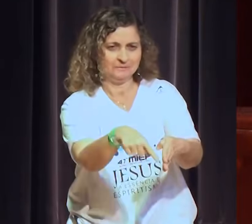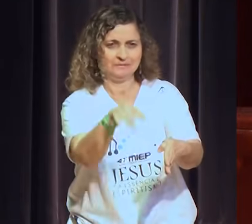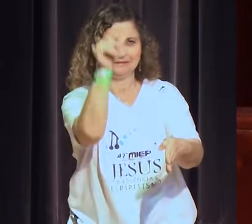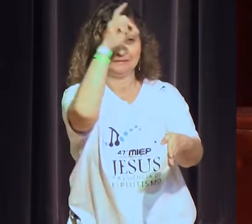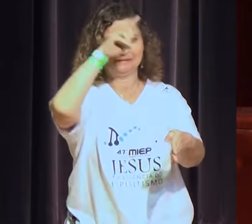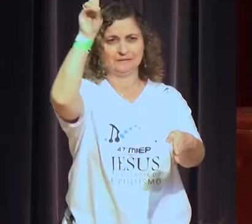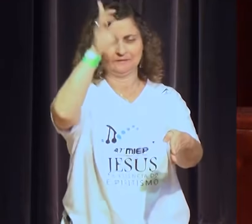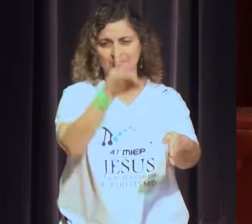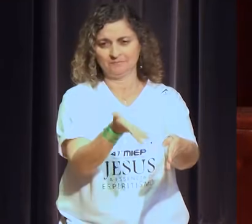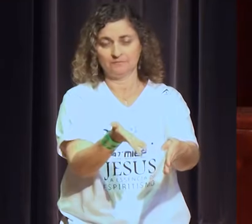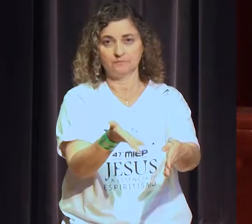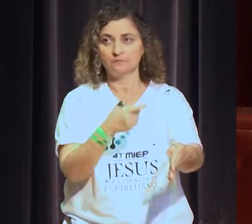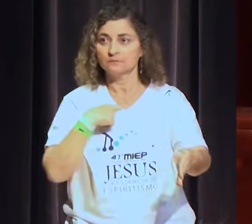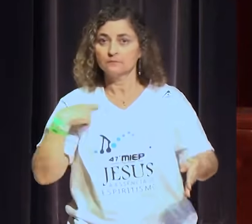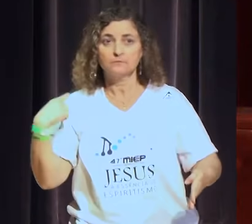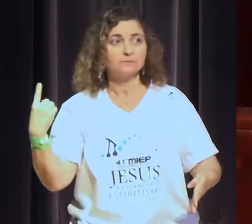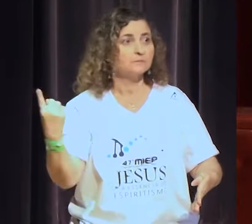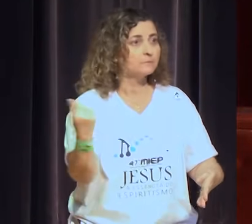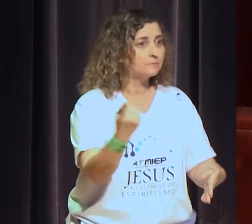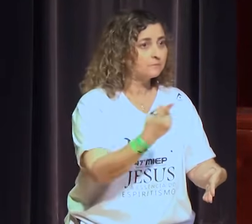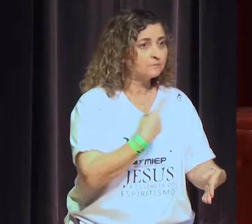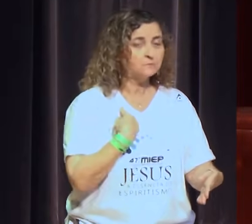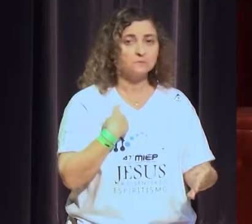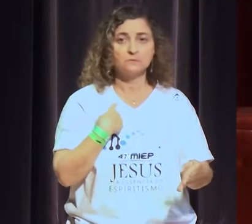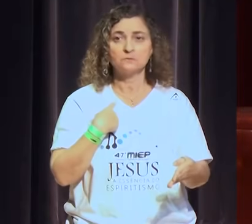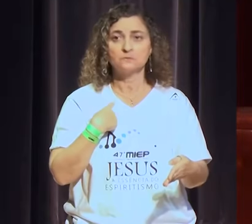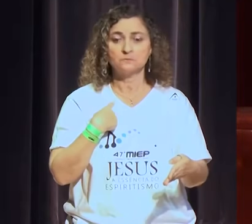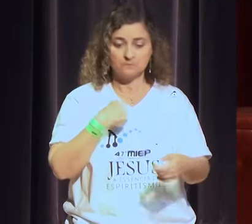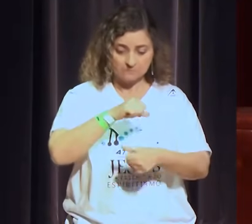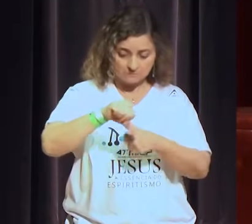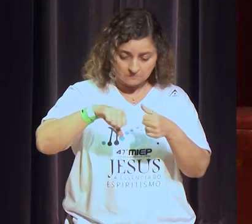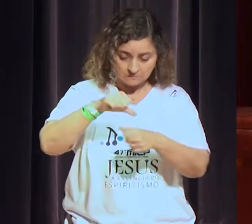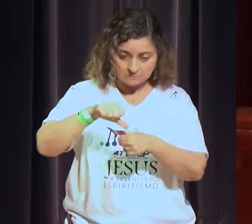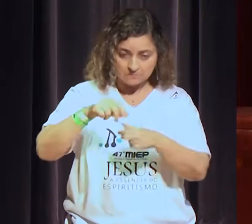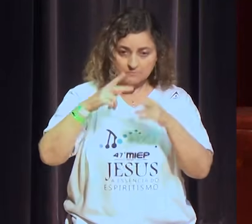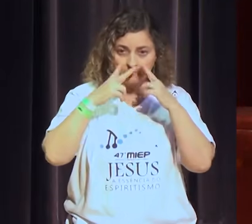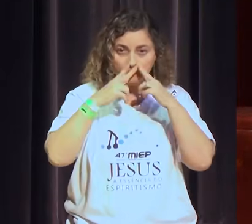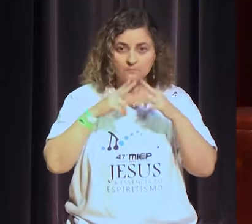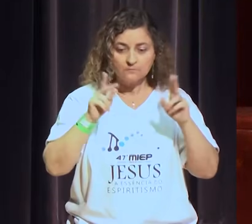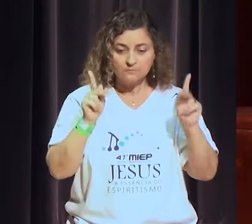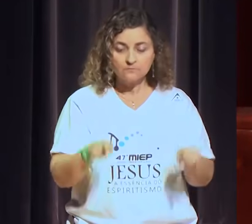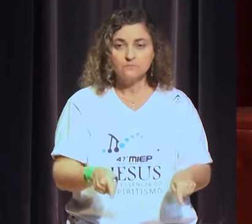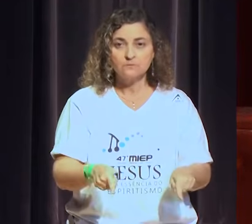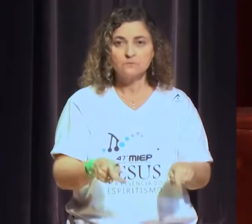Agora nós estamos. Sabe o que nós estamos fazendo? Nós estamos transformando as partículas em deuses.